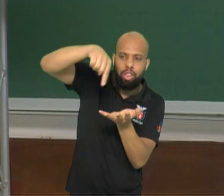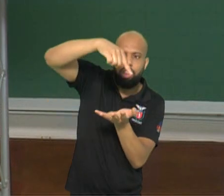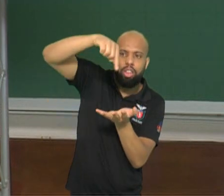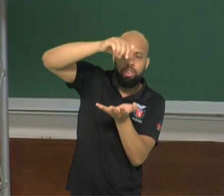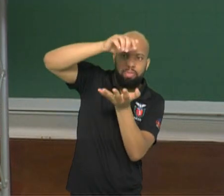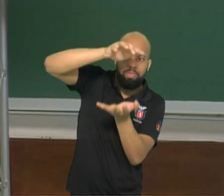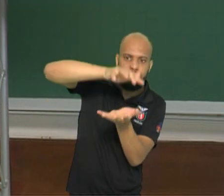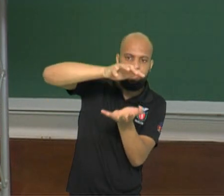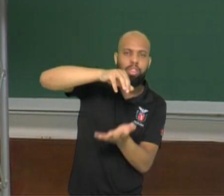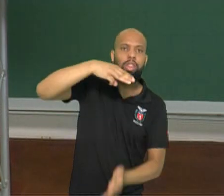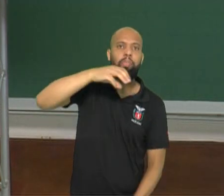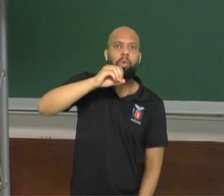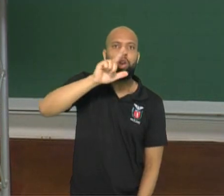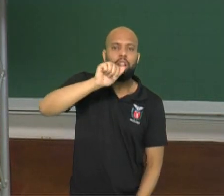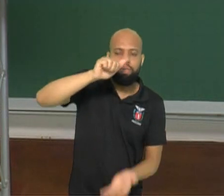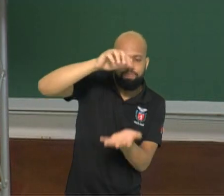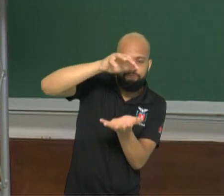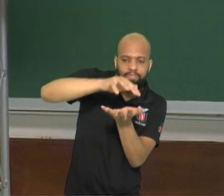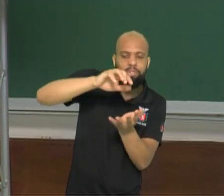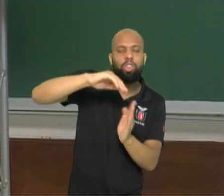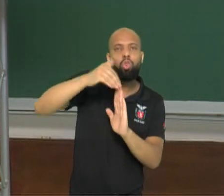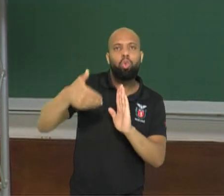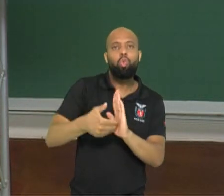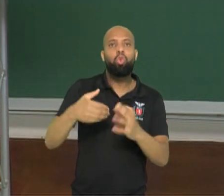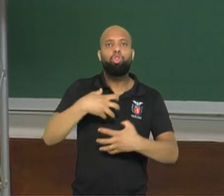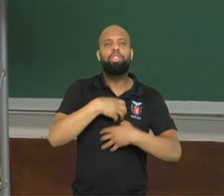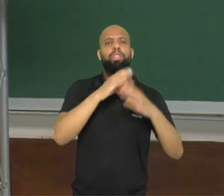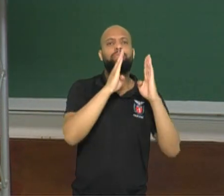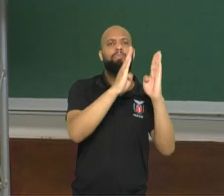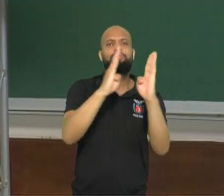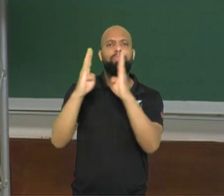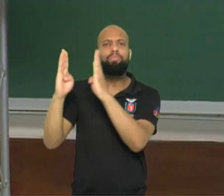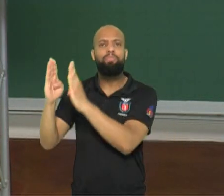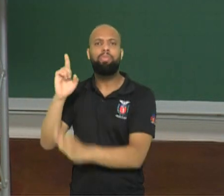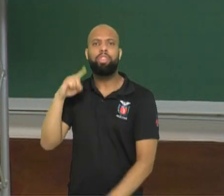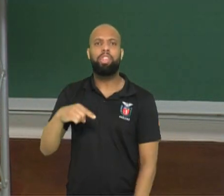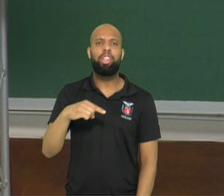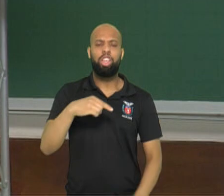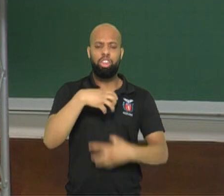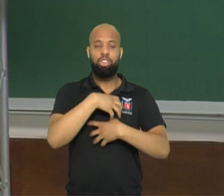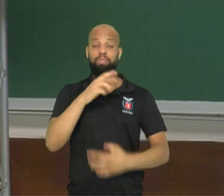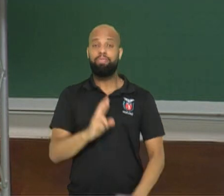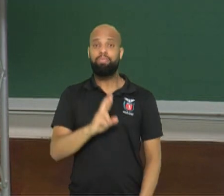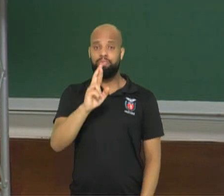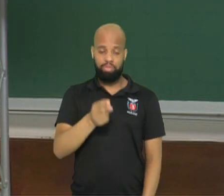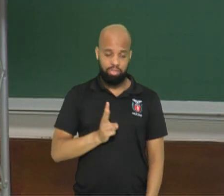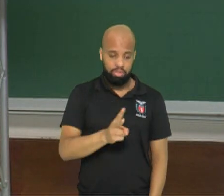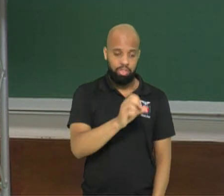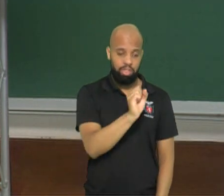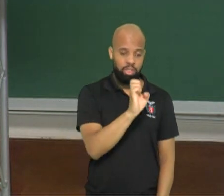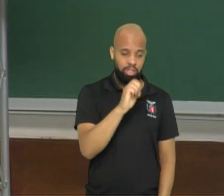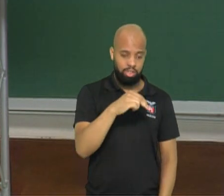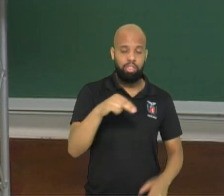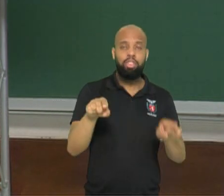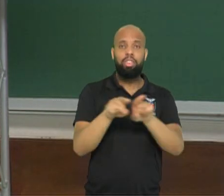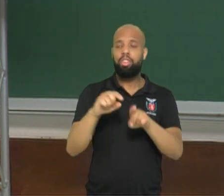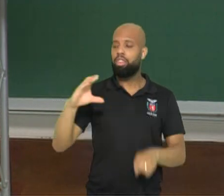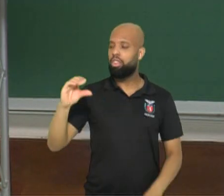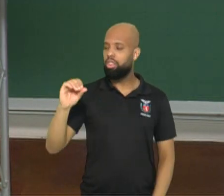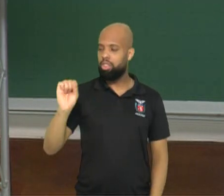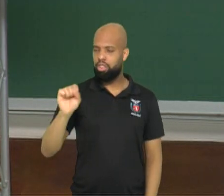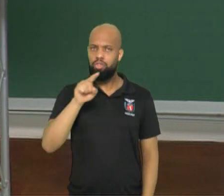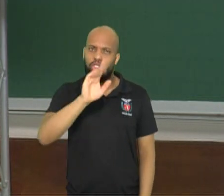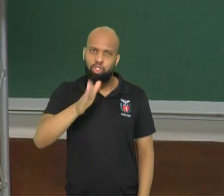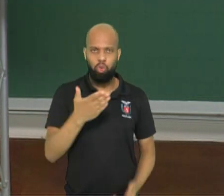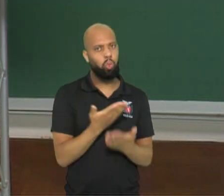todos periódicos. E todos são representados ou por seno ou por cosseno, que vocês também já estudaram